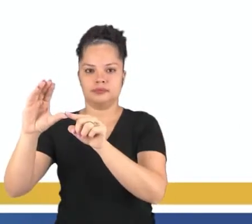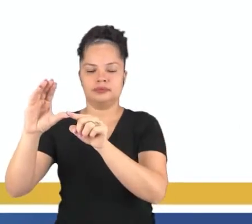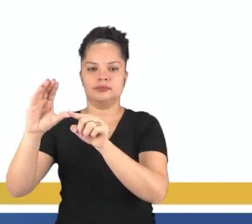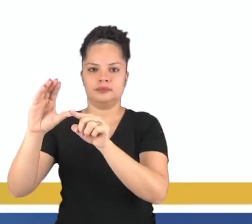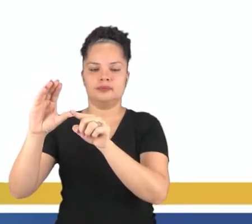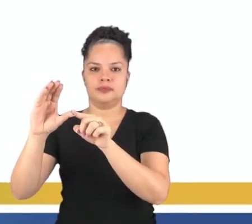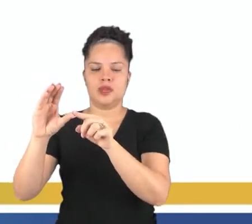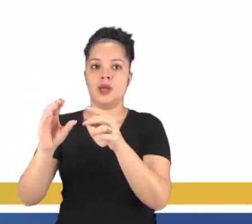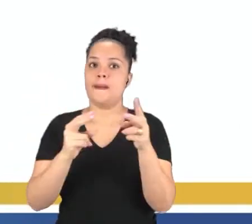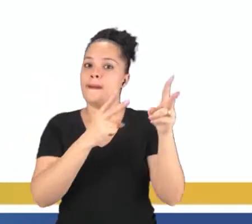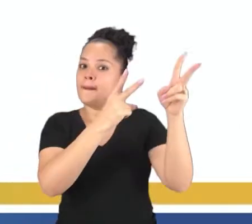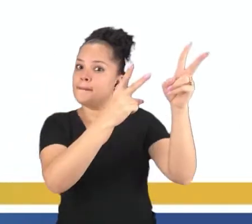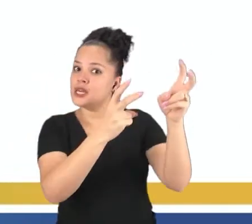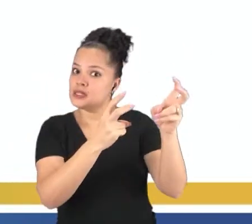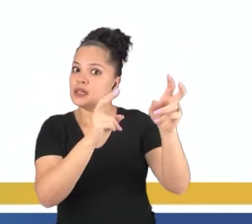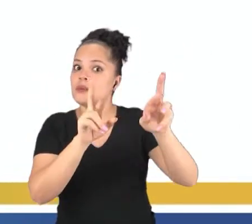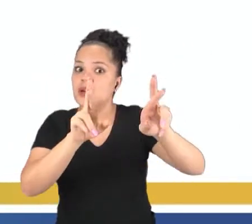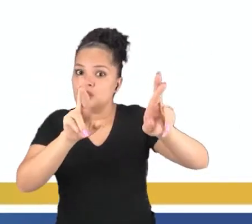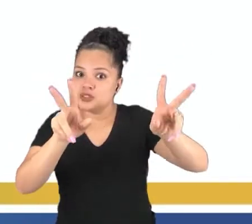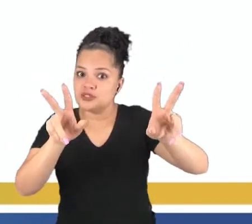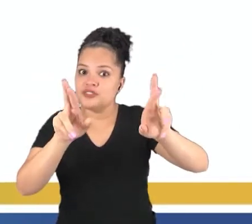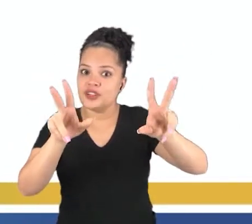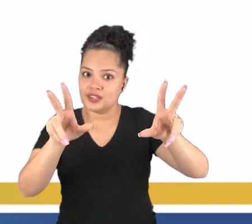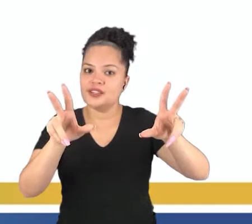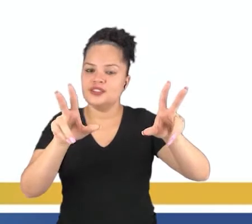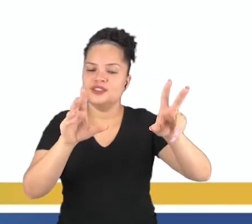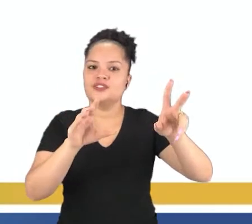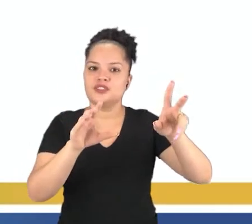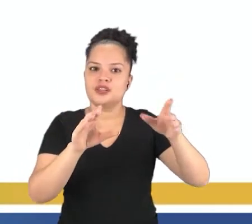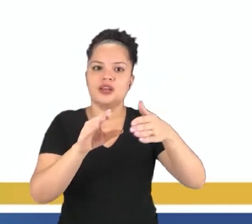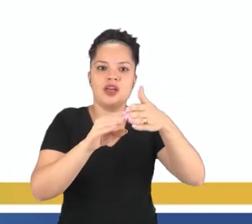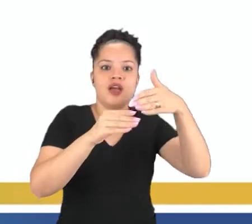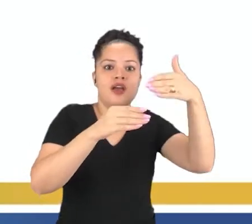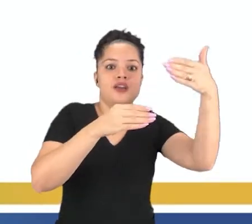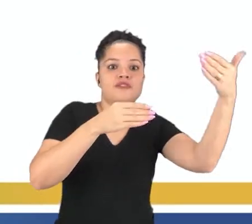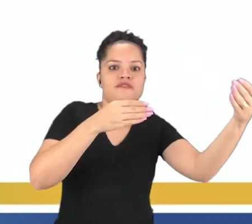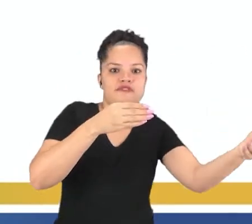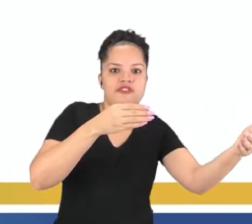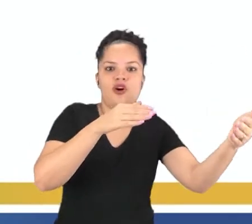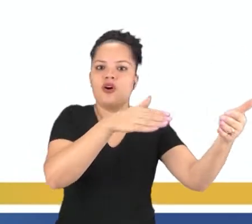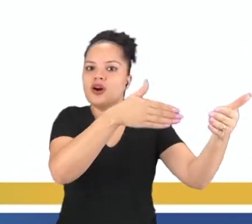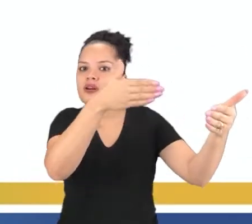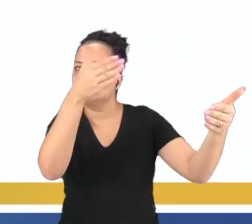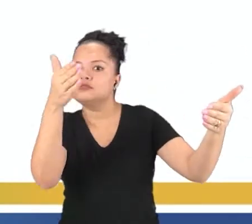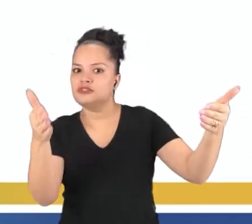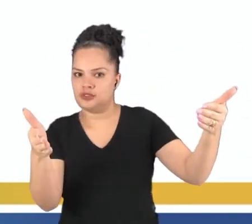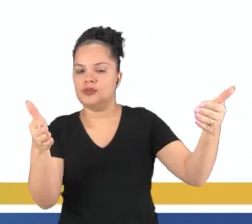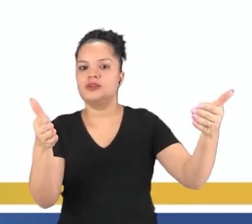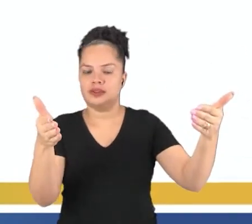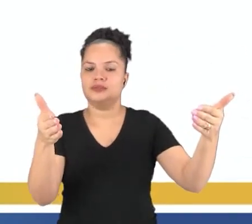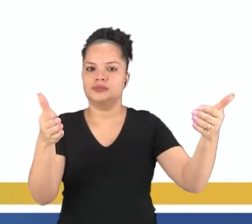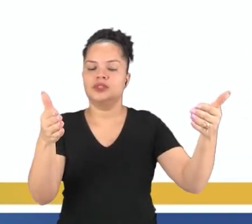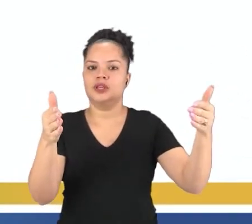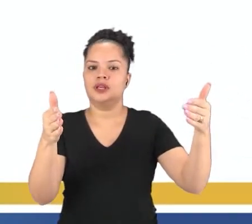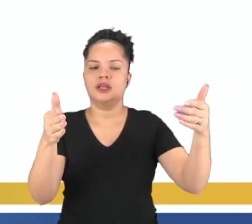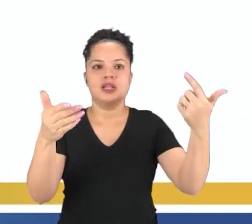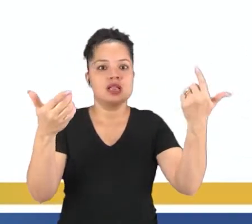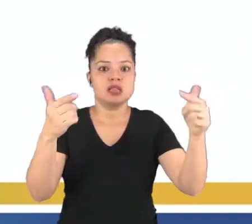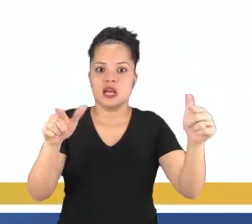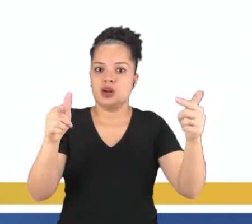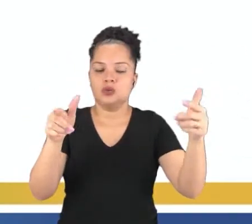E repare que elas são distintas. Elas são externas. Uma está de um lado e a outra está do outro. E eu não